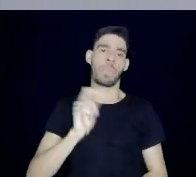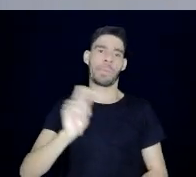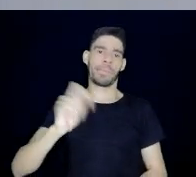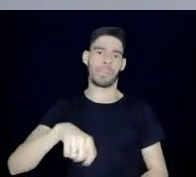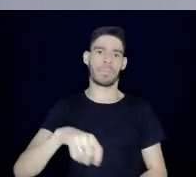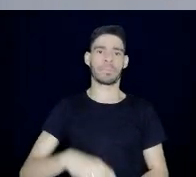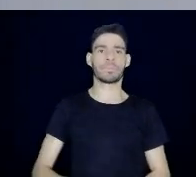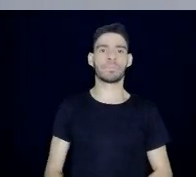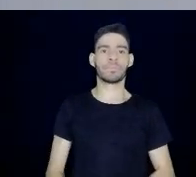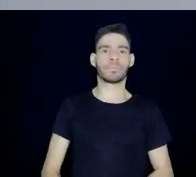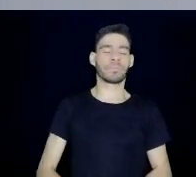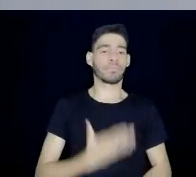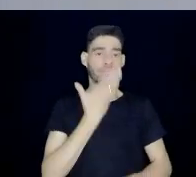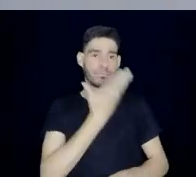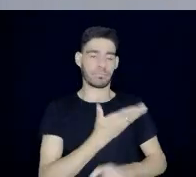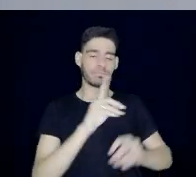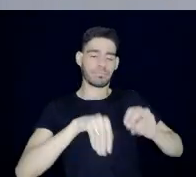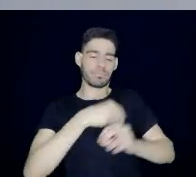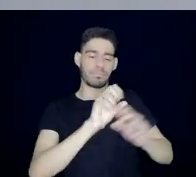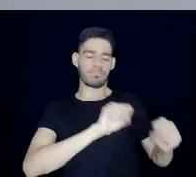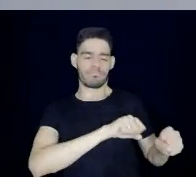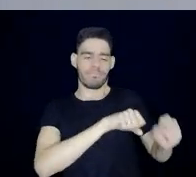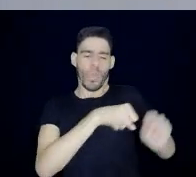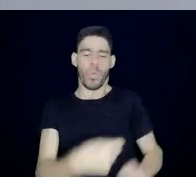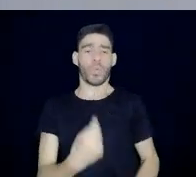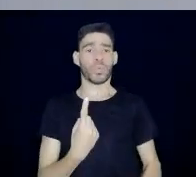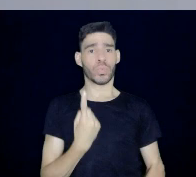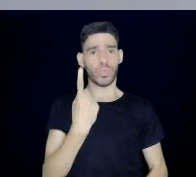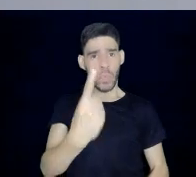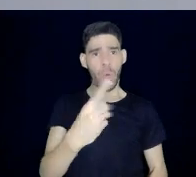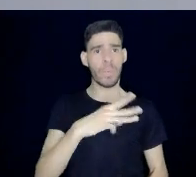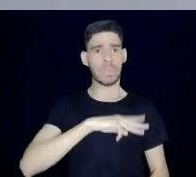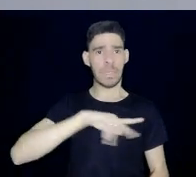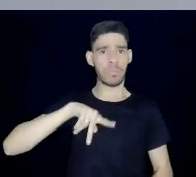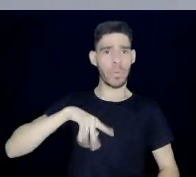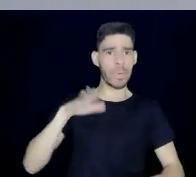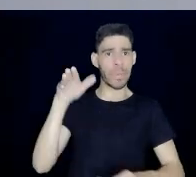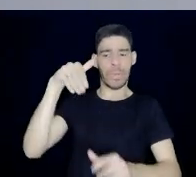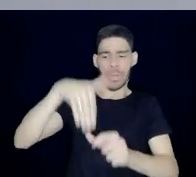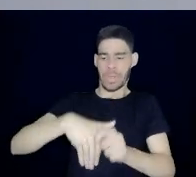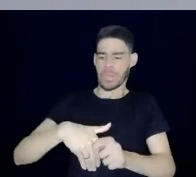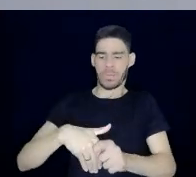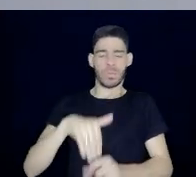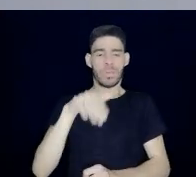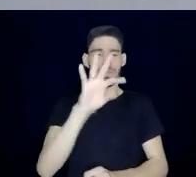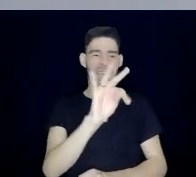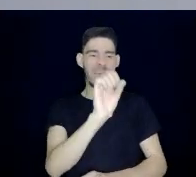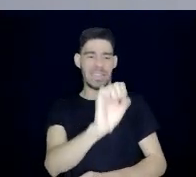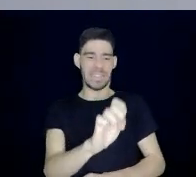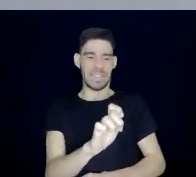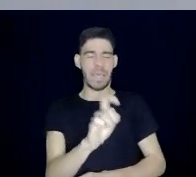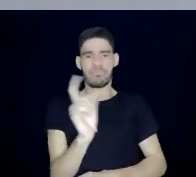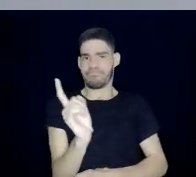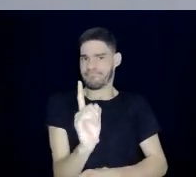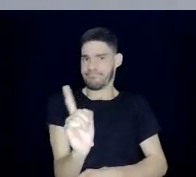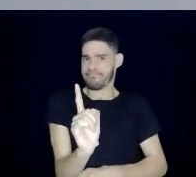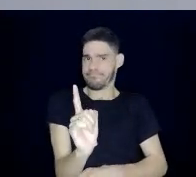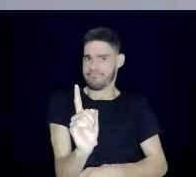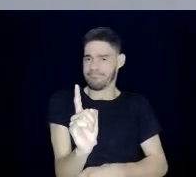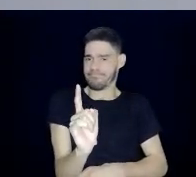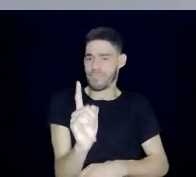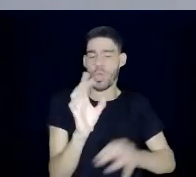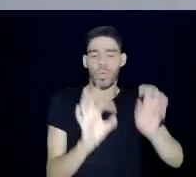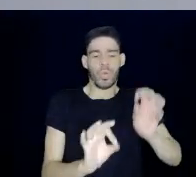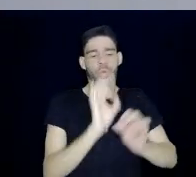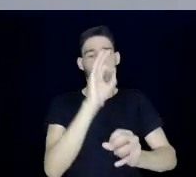maneira possível. E isso envolveu um engajamento não só do Ministério Público Eleitoral, não só do Tribunal Regional Eleitoral e de